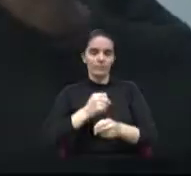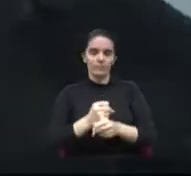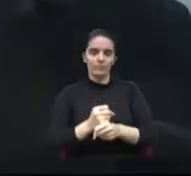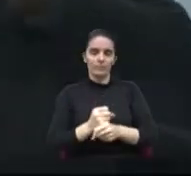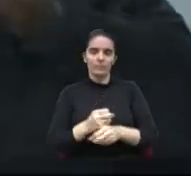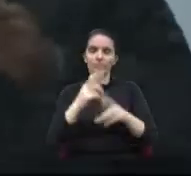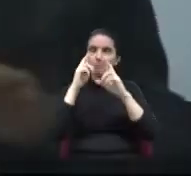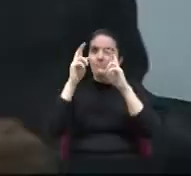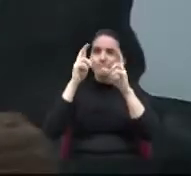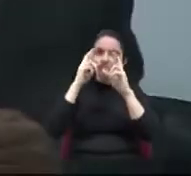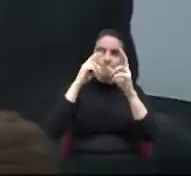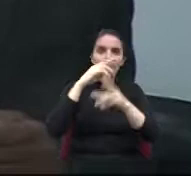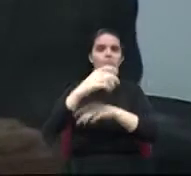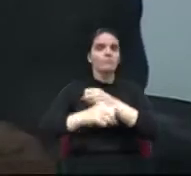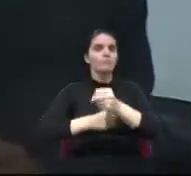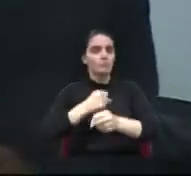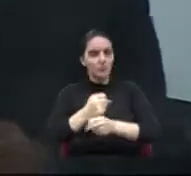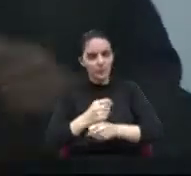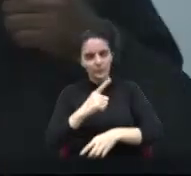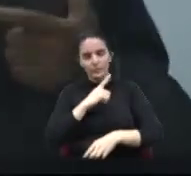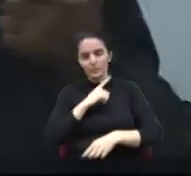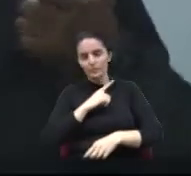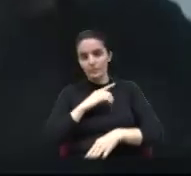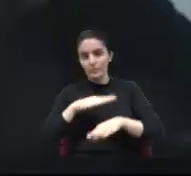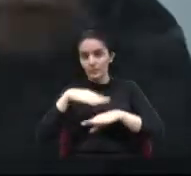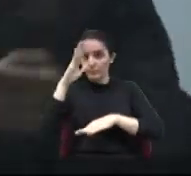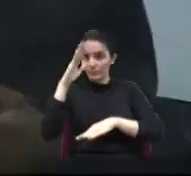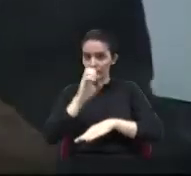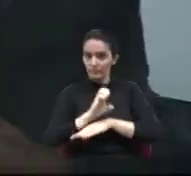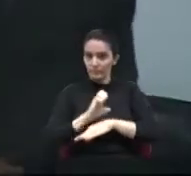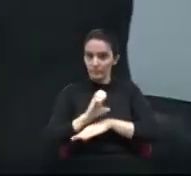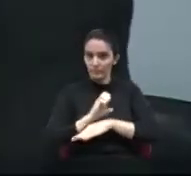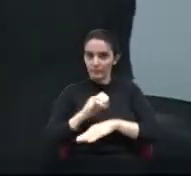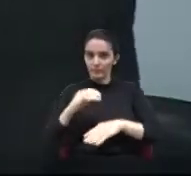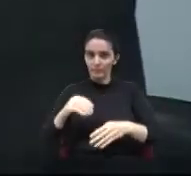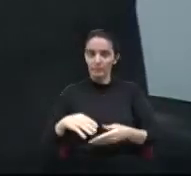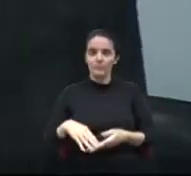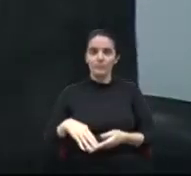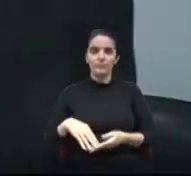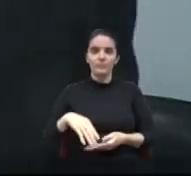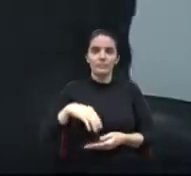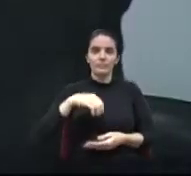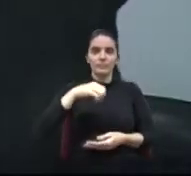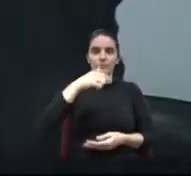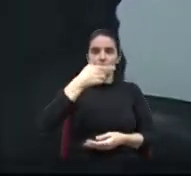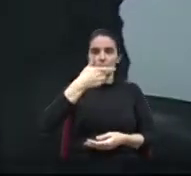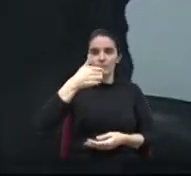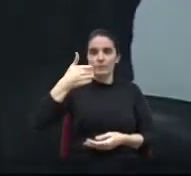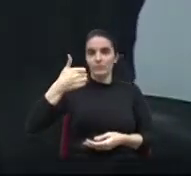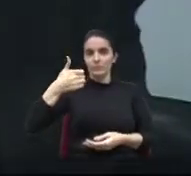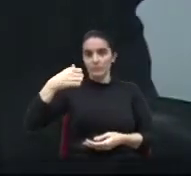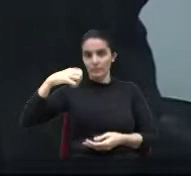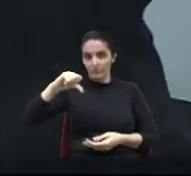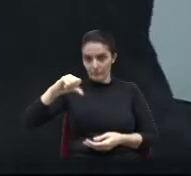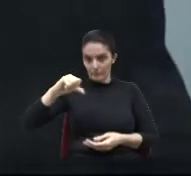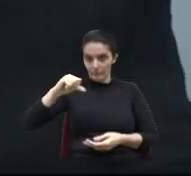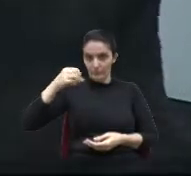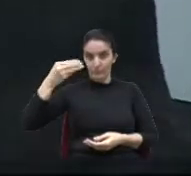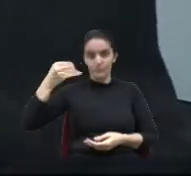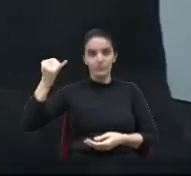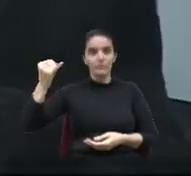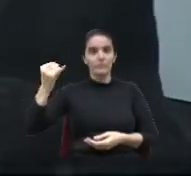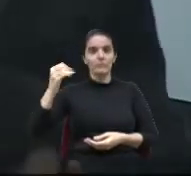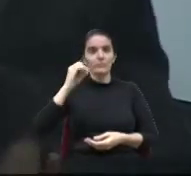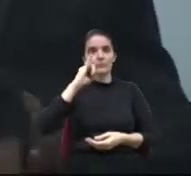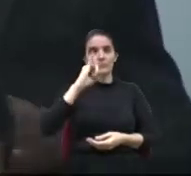nós tenhamos mais recursos do Estado, além dos 219 milhões que vem de ICMS. Então,